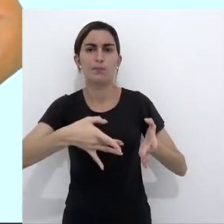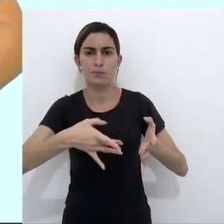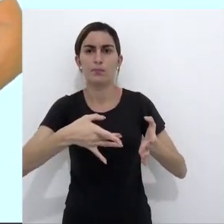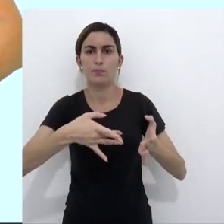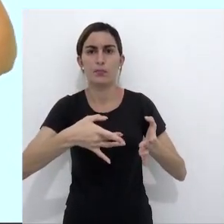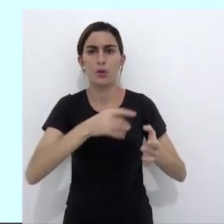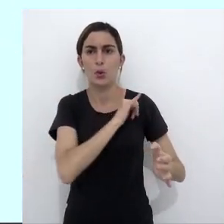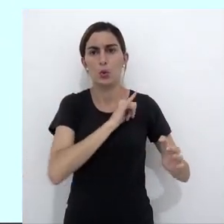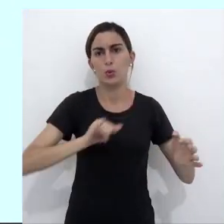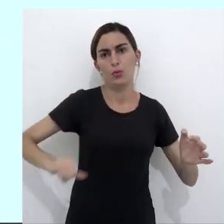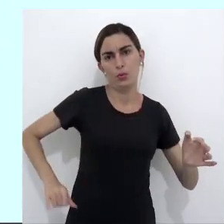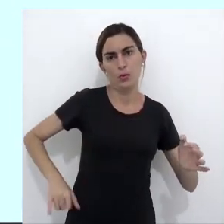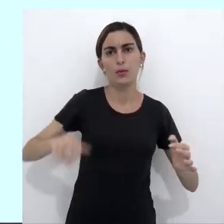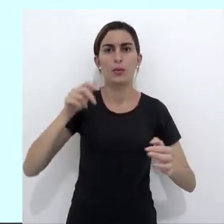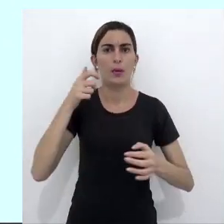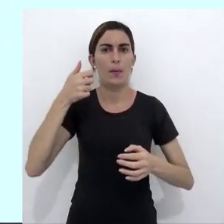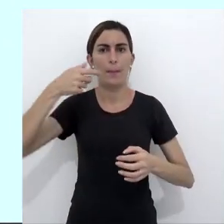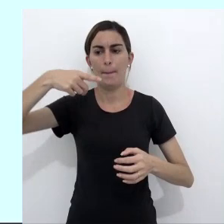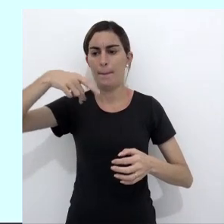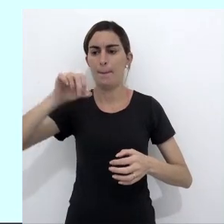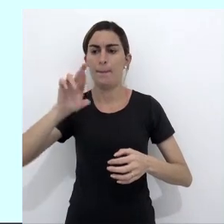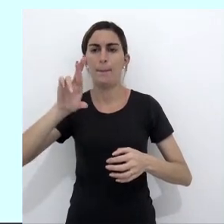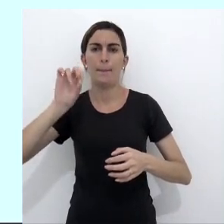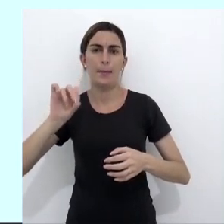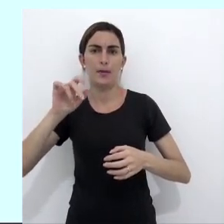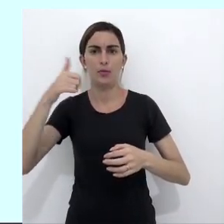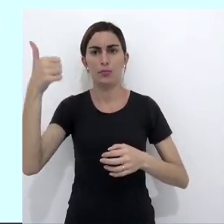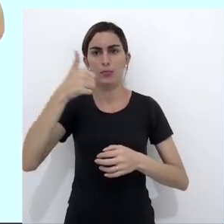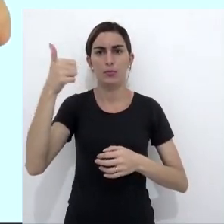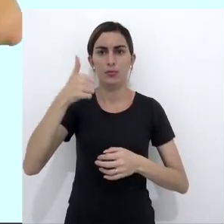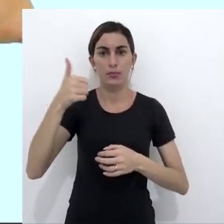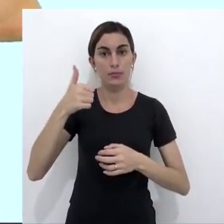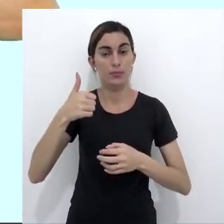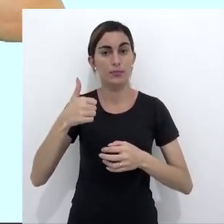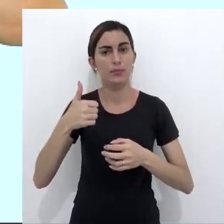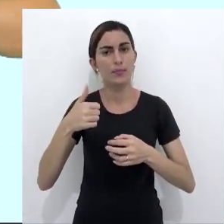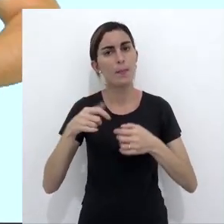poder do imperador Pedro I e,